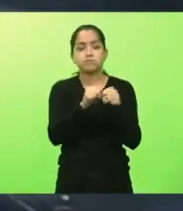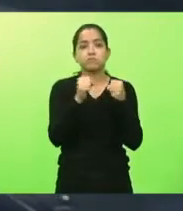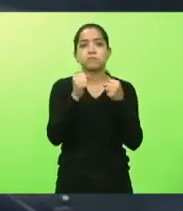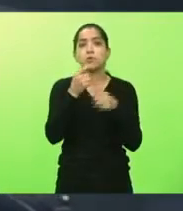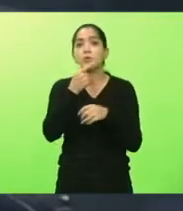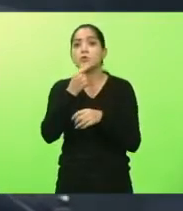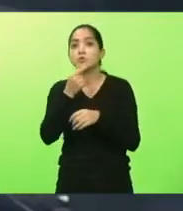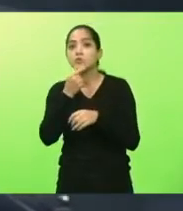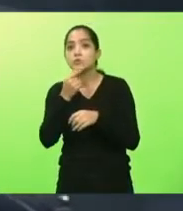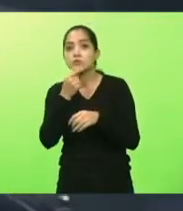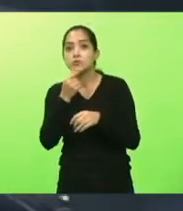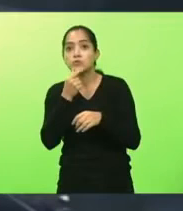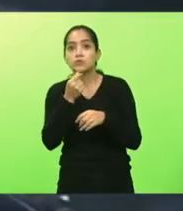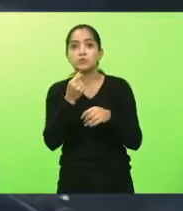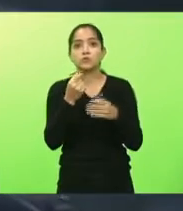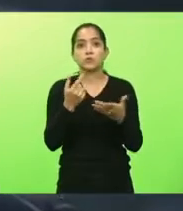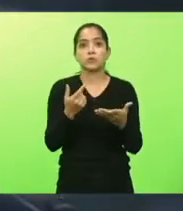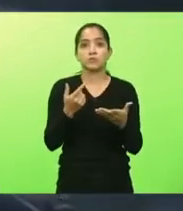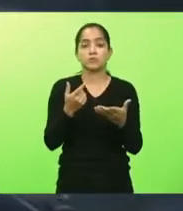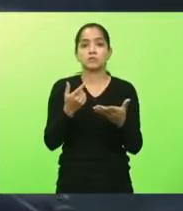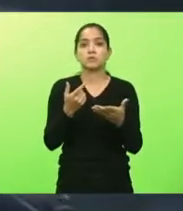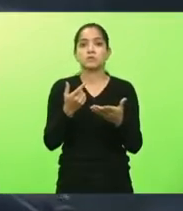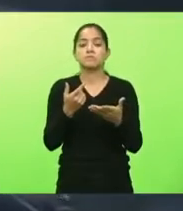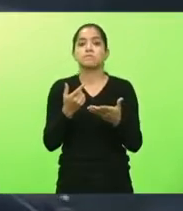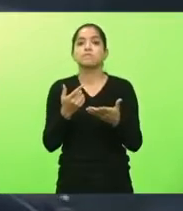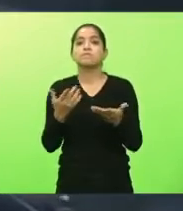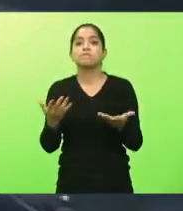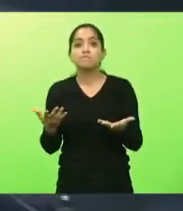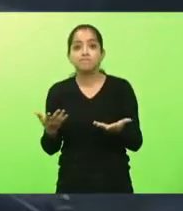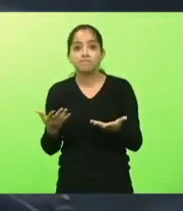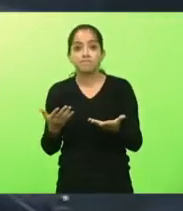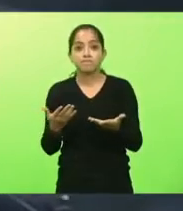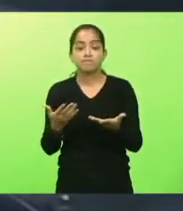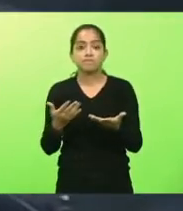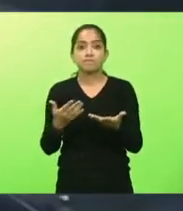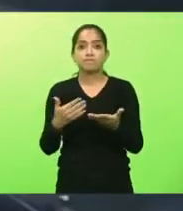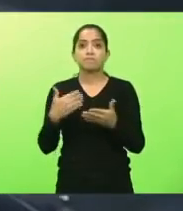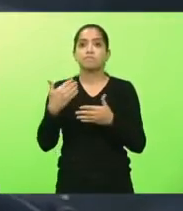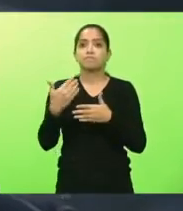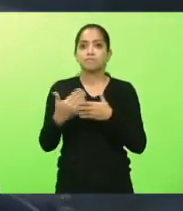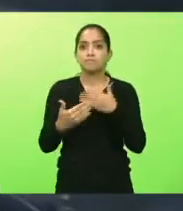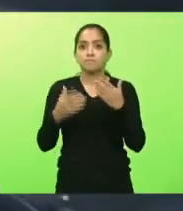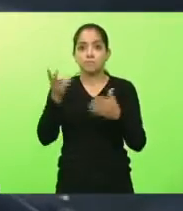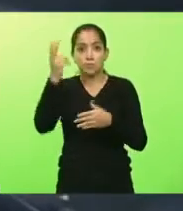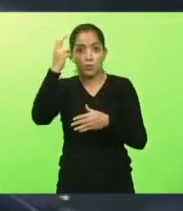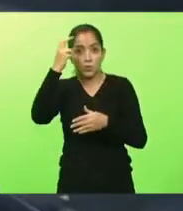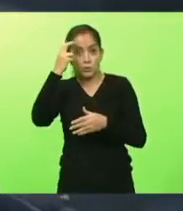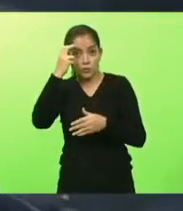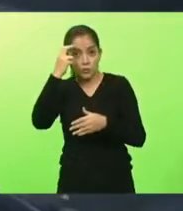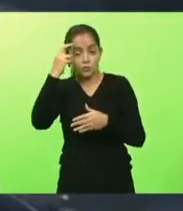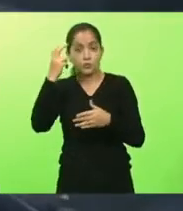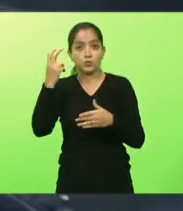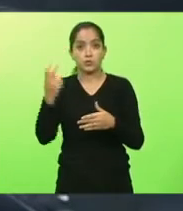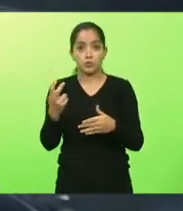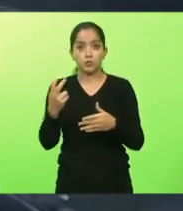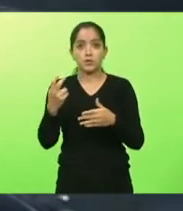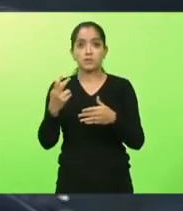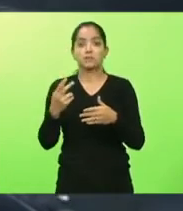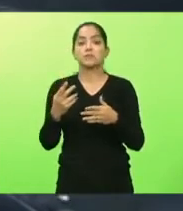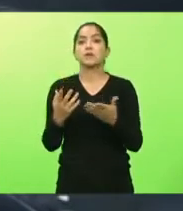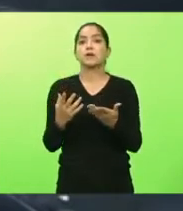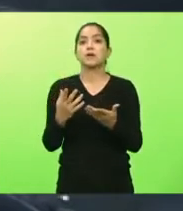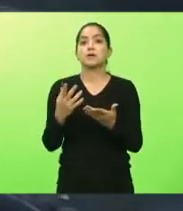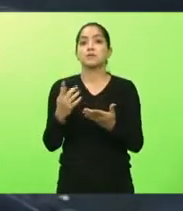se reconheçam fraternalmente. Será, contudo, quando houver bastante cultura e sólida independência entre